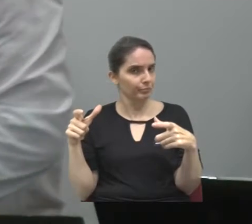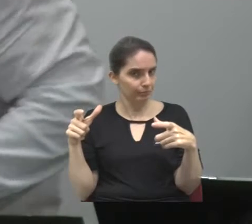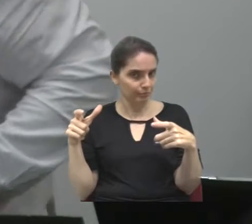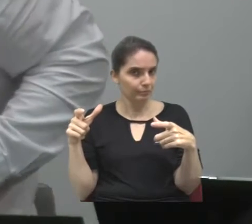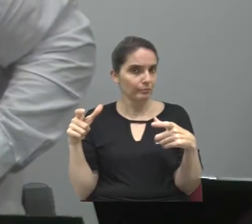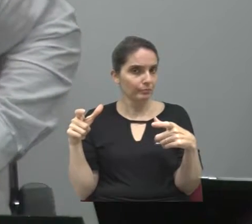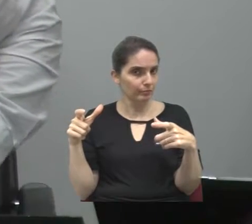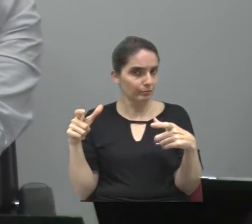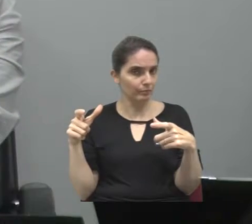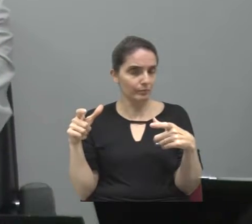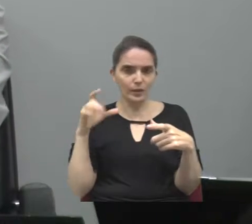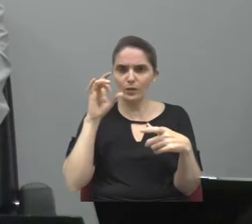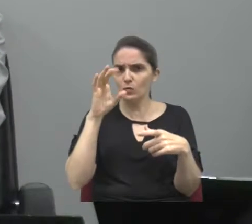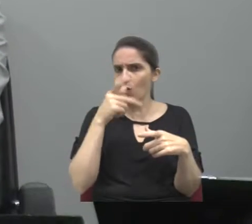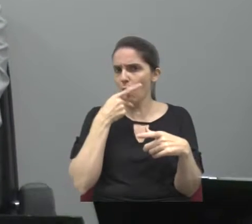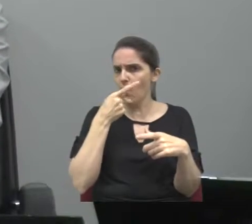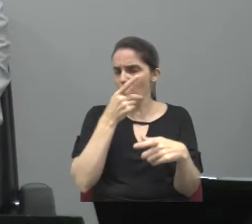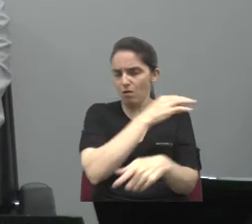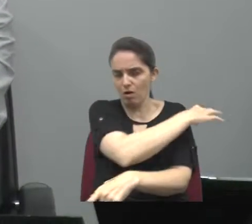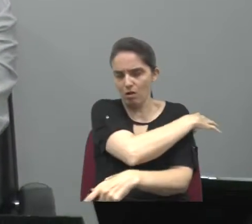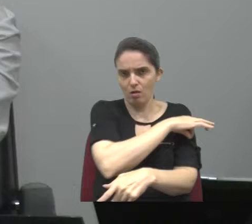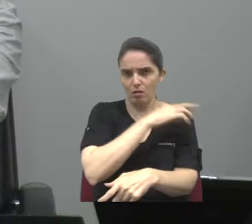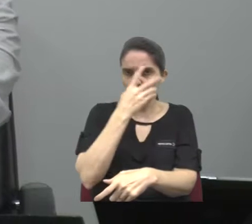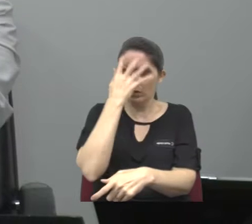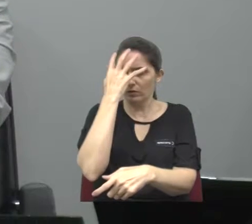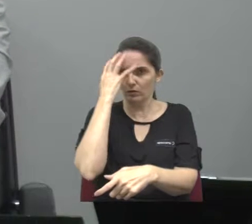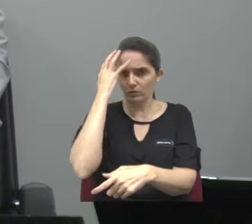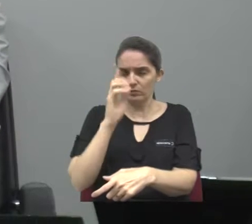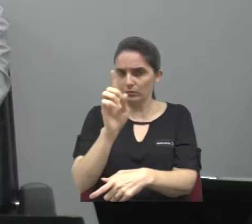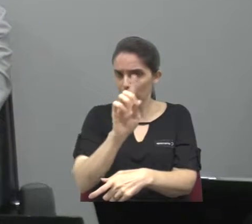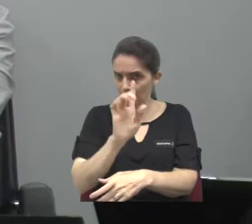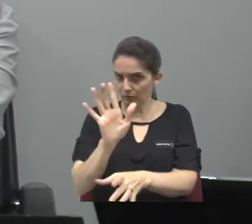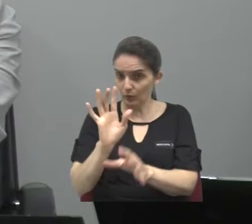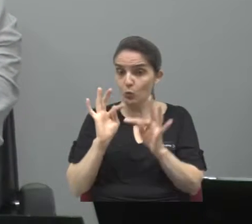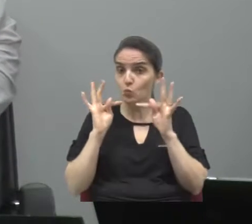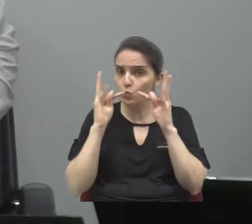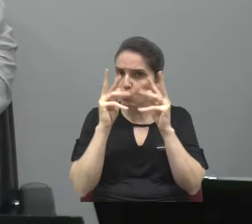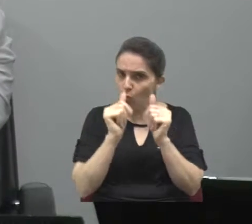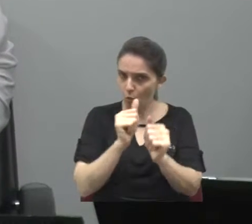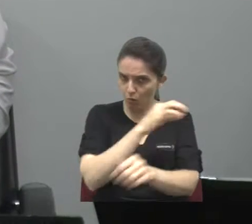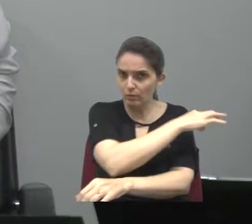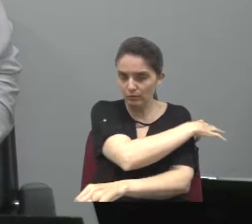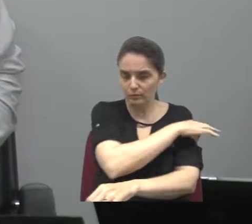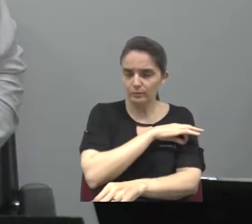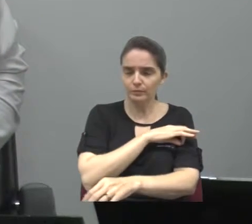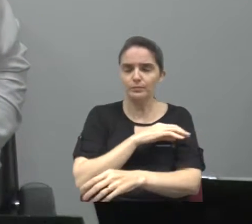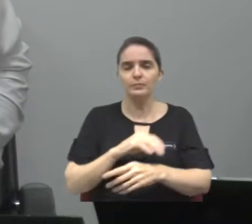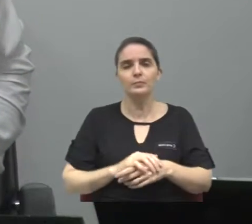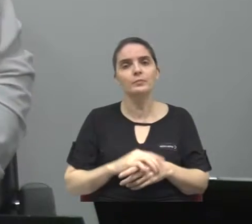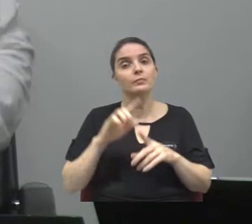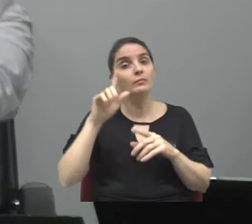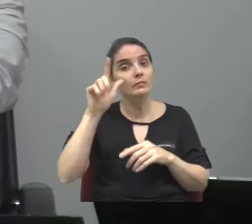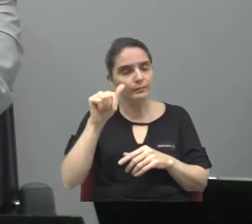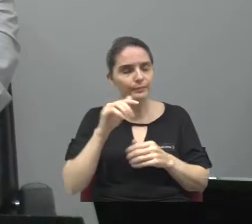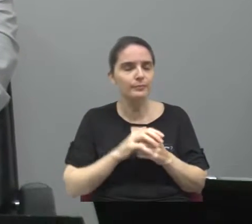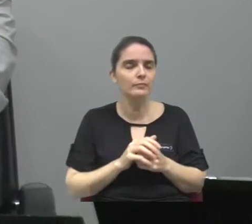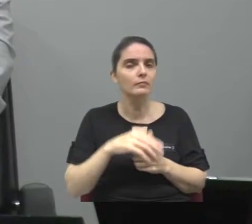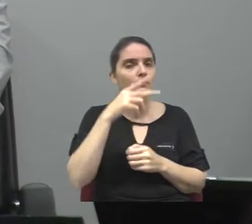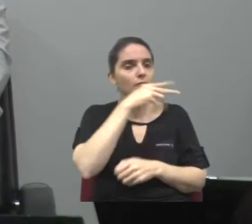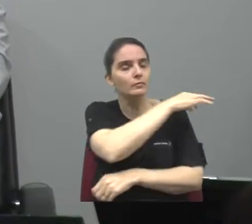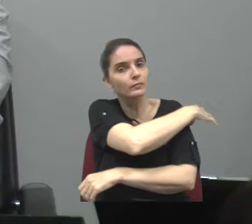do prefeito Mário Botion, mas de todos os prefeitos, justifica